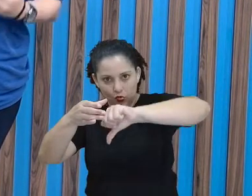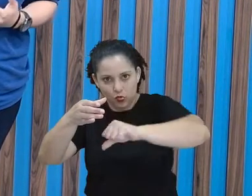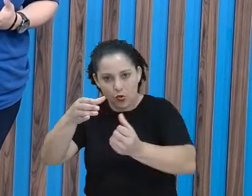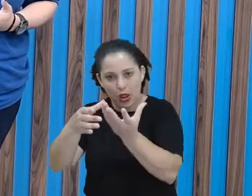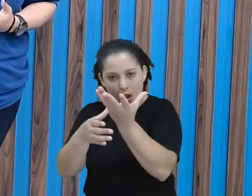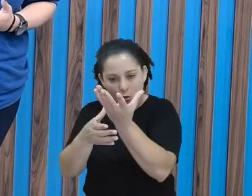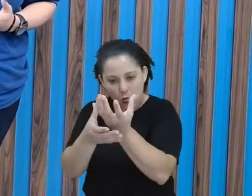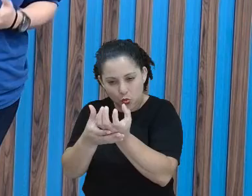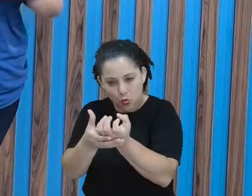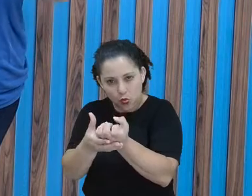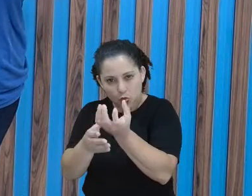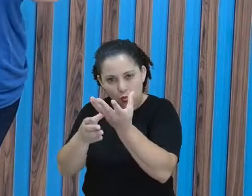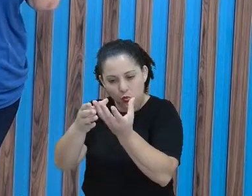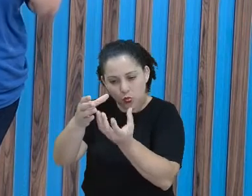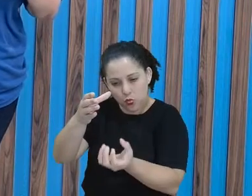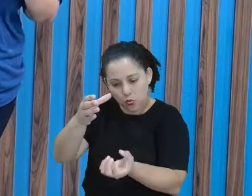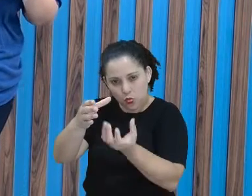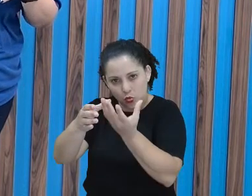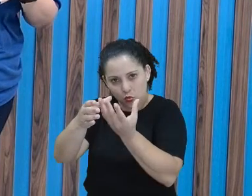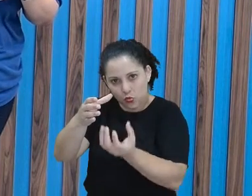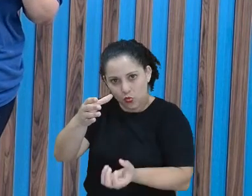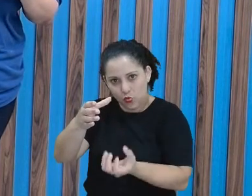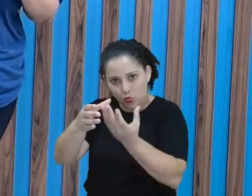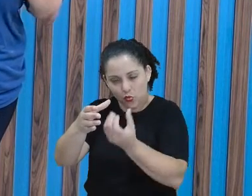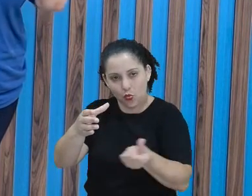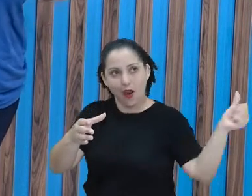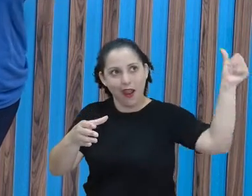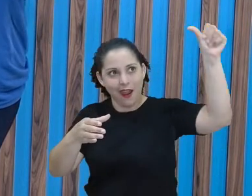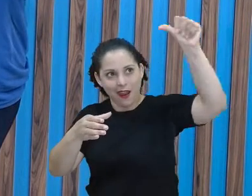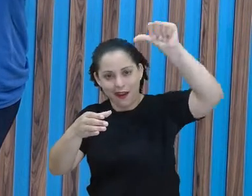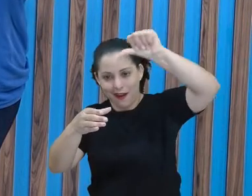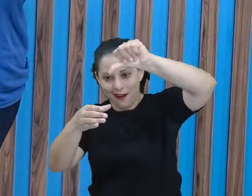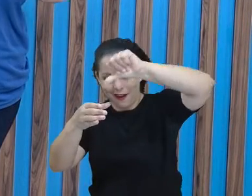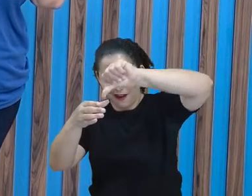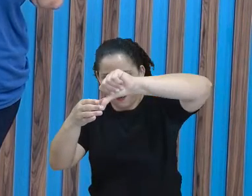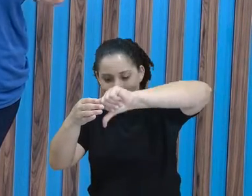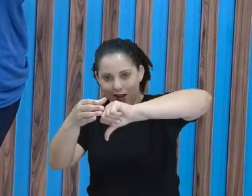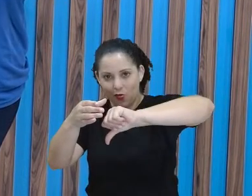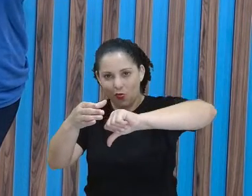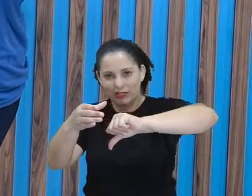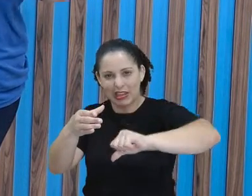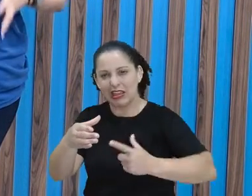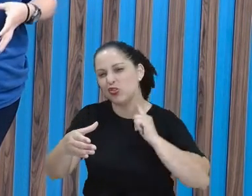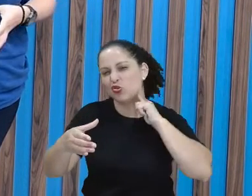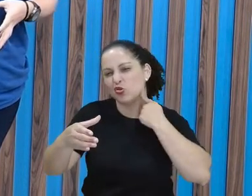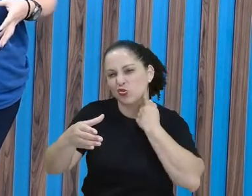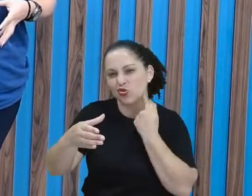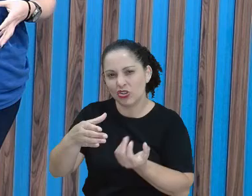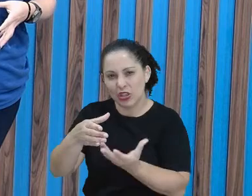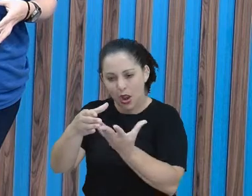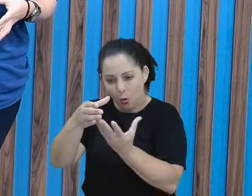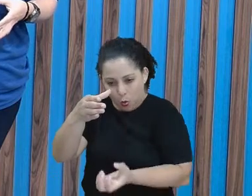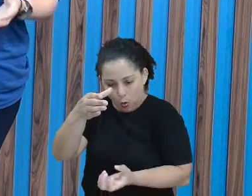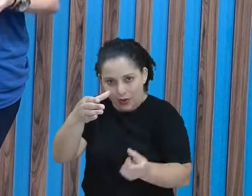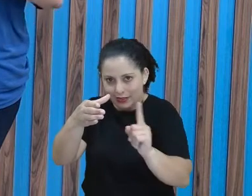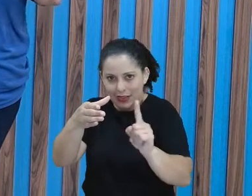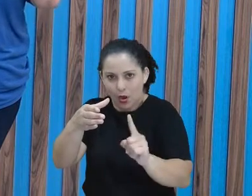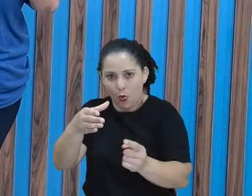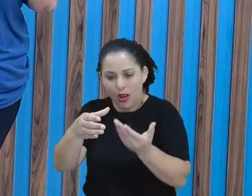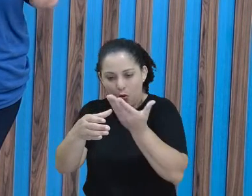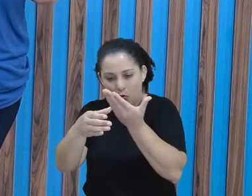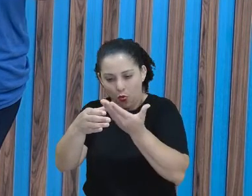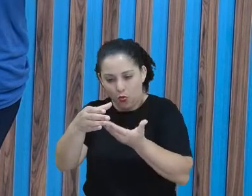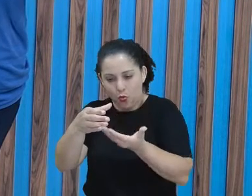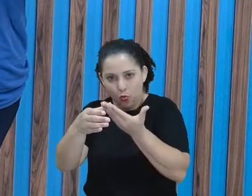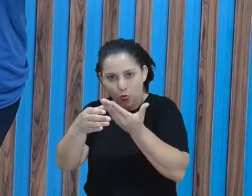forma aquela barreira para quando a gente joga a água, aquele pó não ir junto com a água, não é isso? E o pozinho